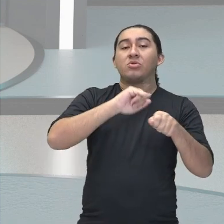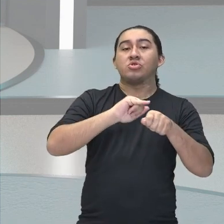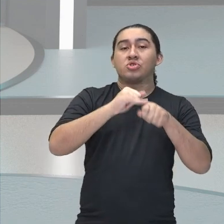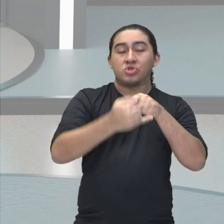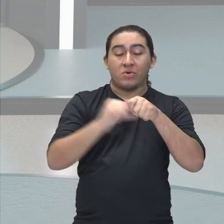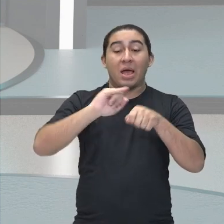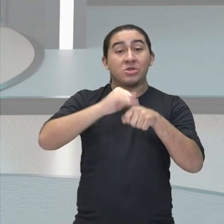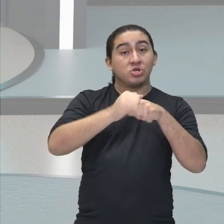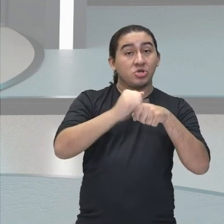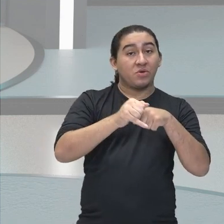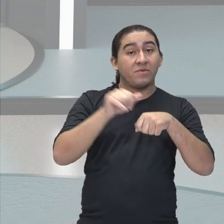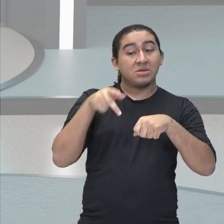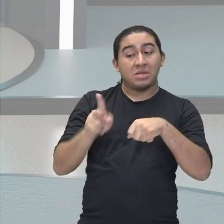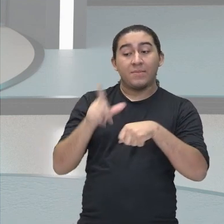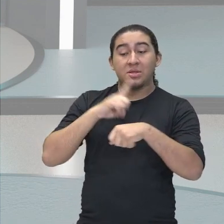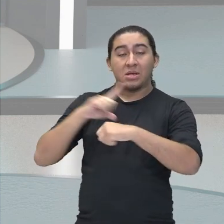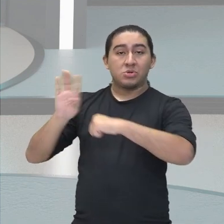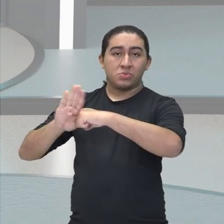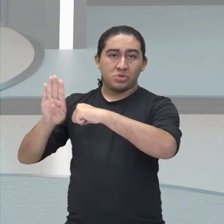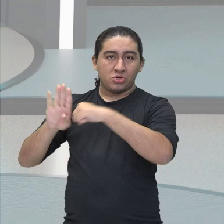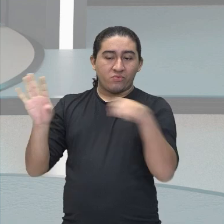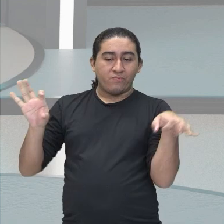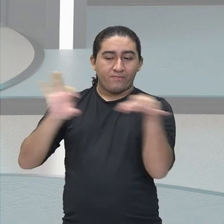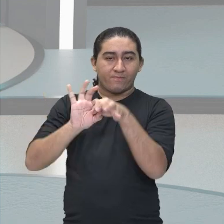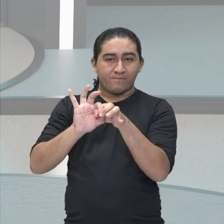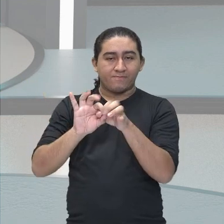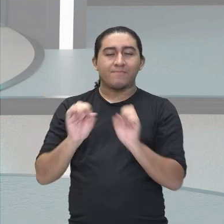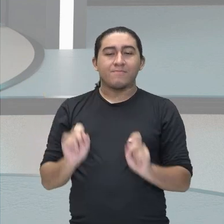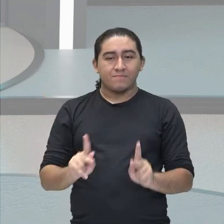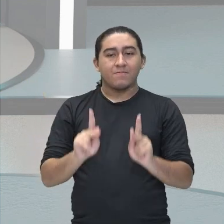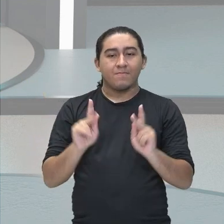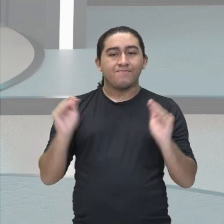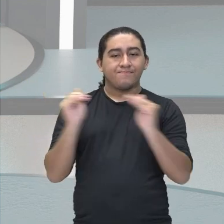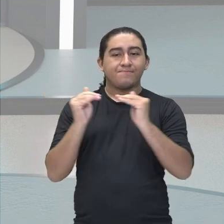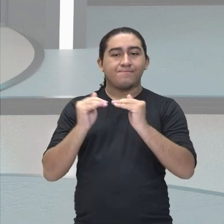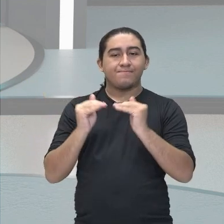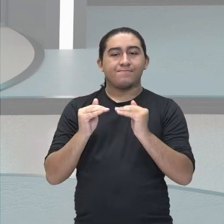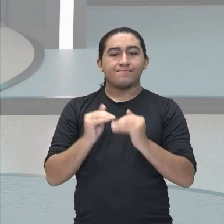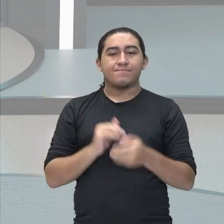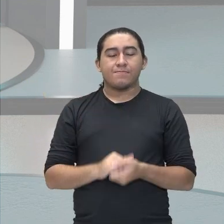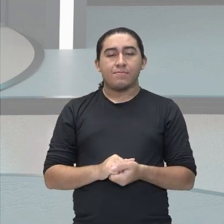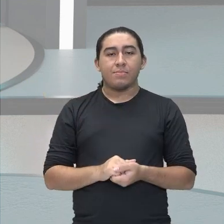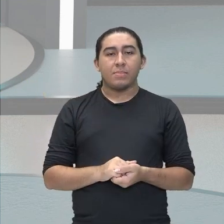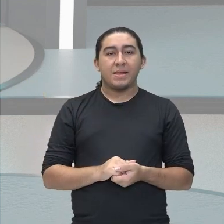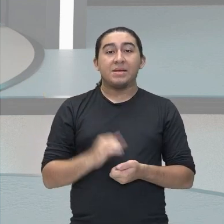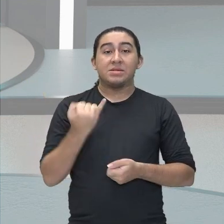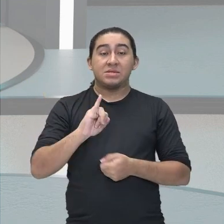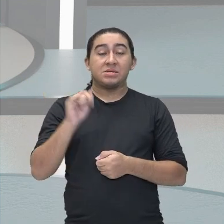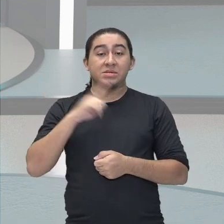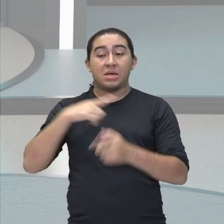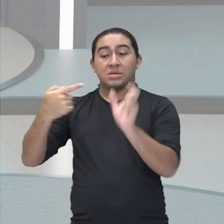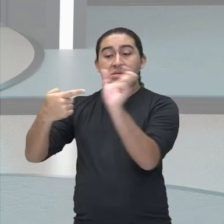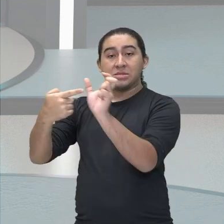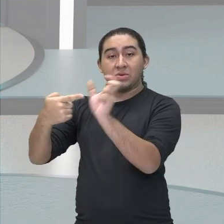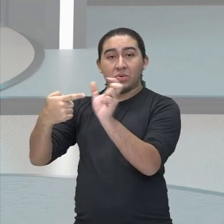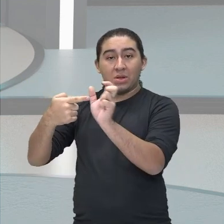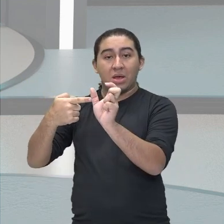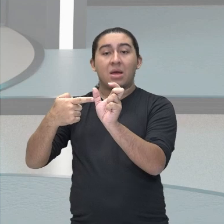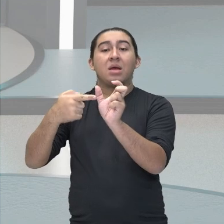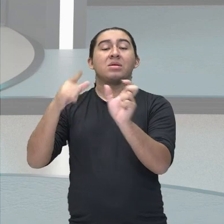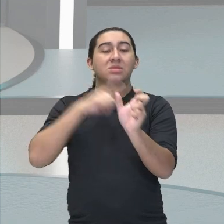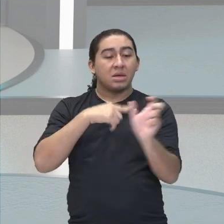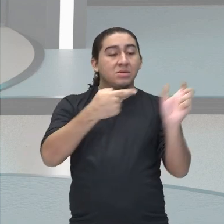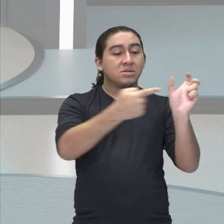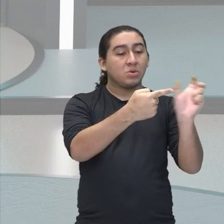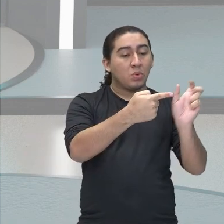perdão, acompanha sempre o substantivo, tá? Concordando. Se está no singular, vai para o singular. Está